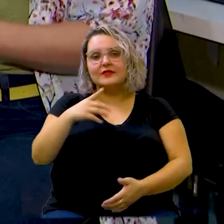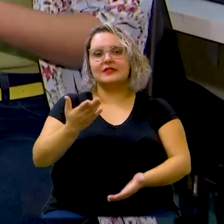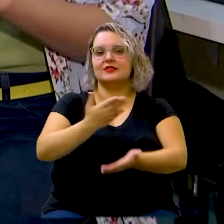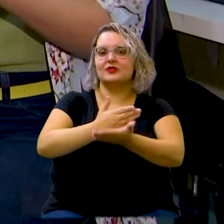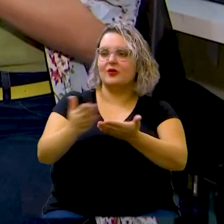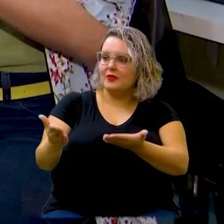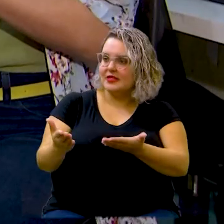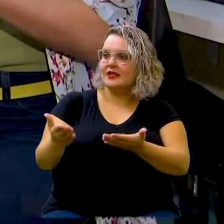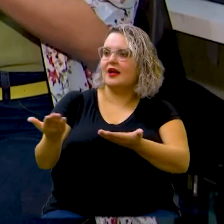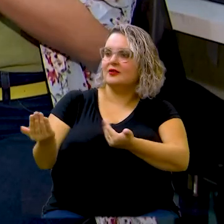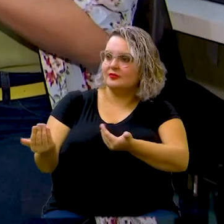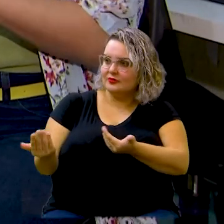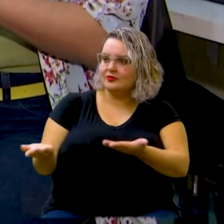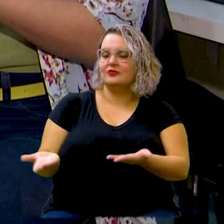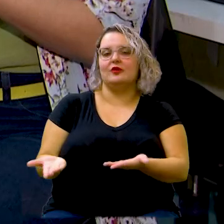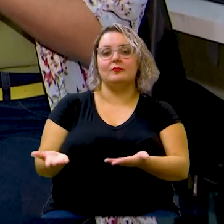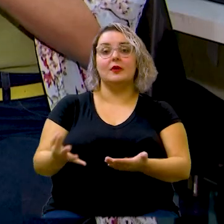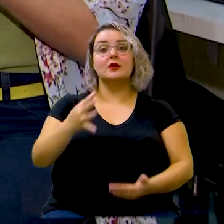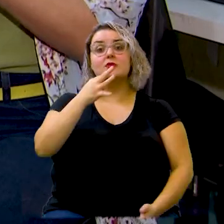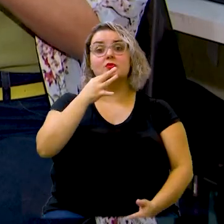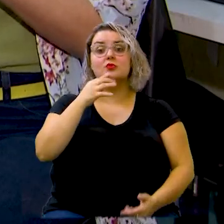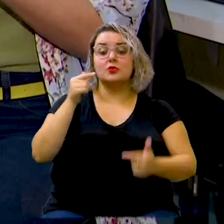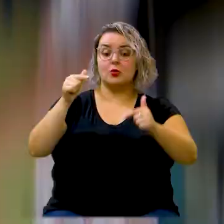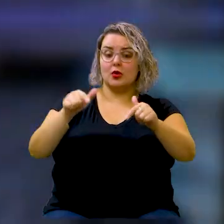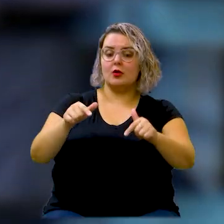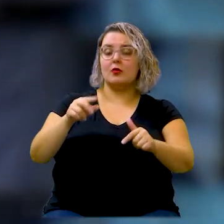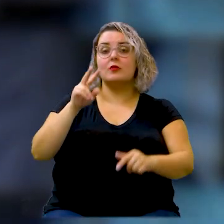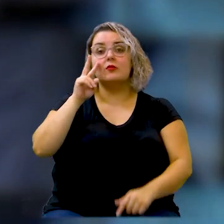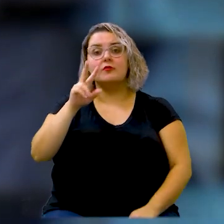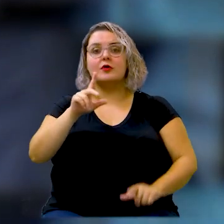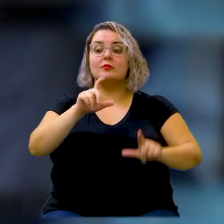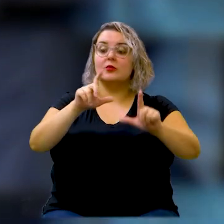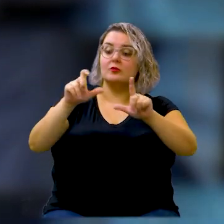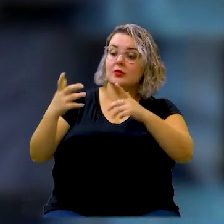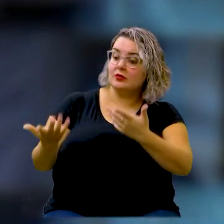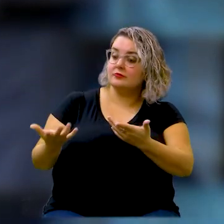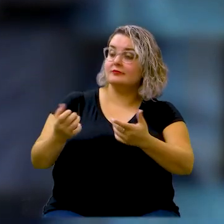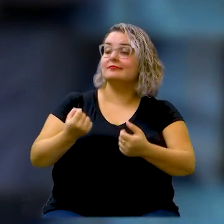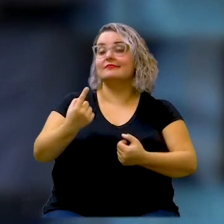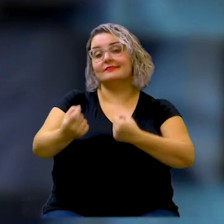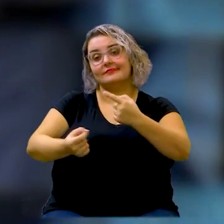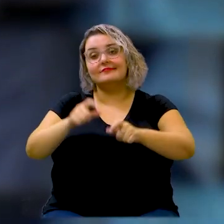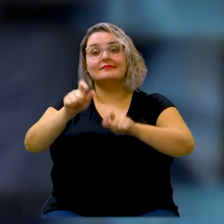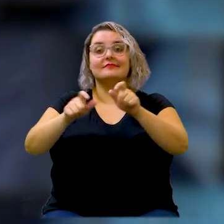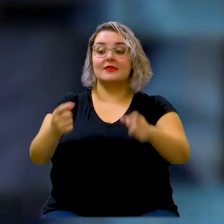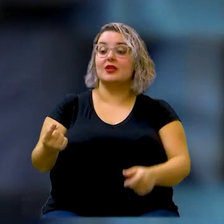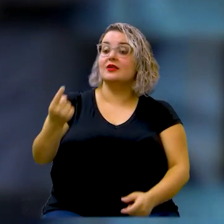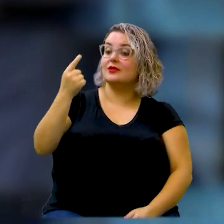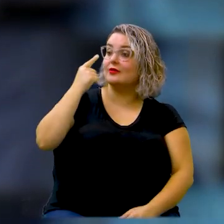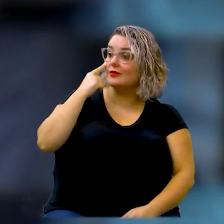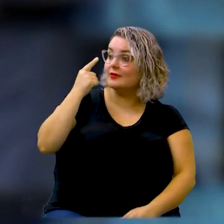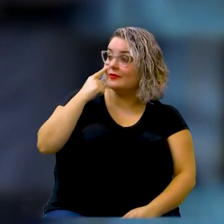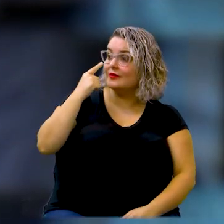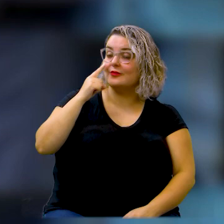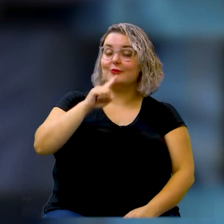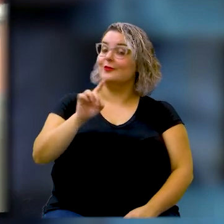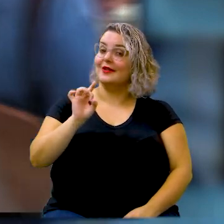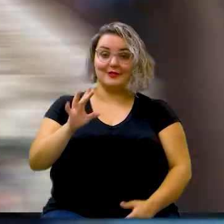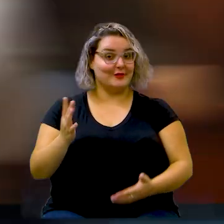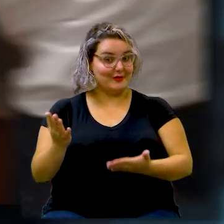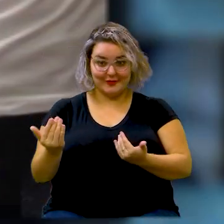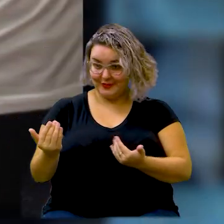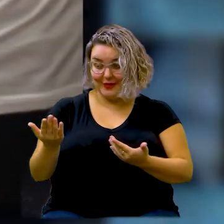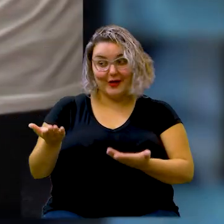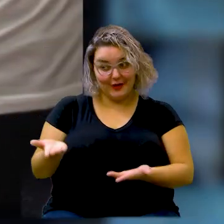jovens, mas a gente já conheceu um pouco o espaço, viu algumas fotos, viu algumas pessoas, a gente vê que já não é mais só o jovem,